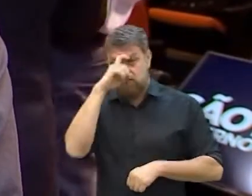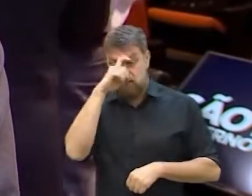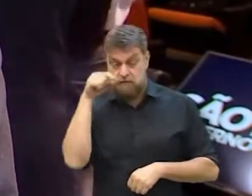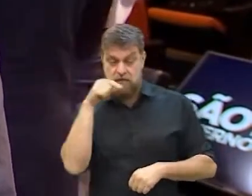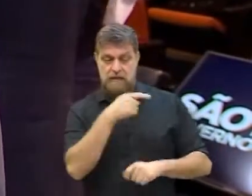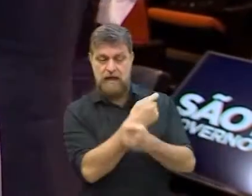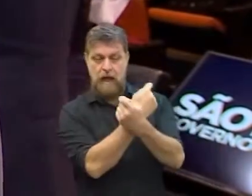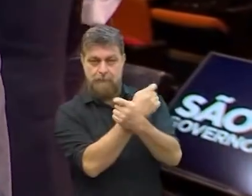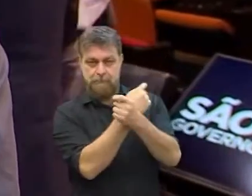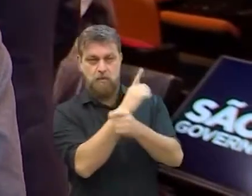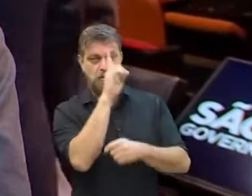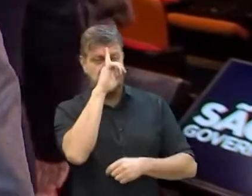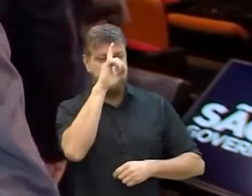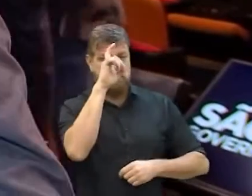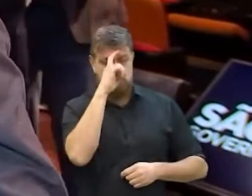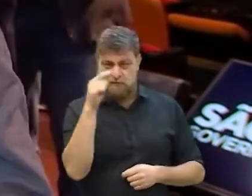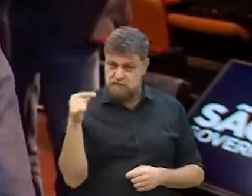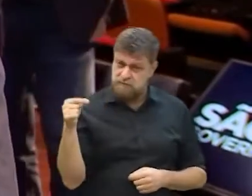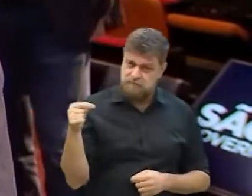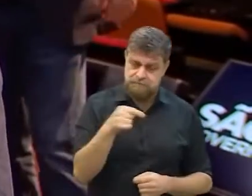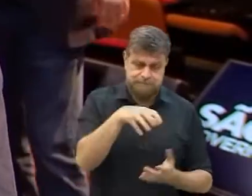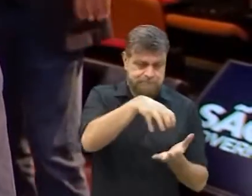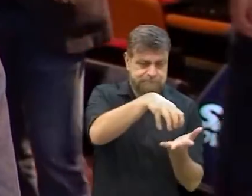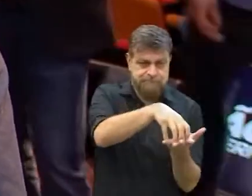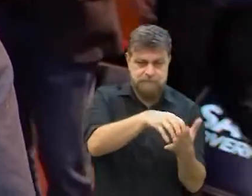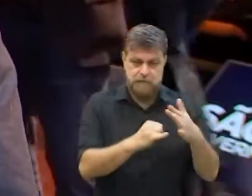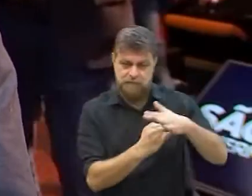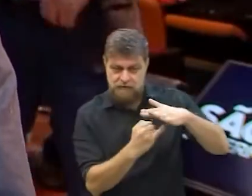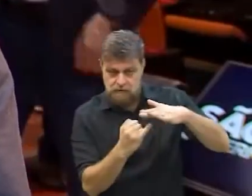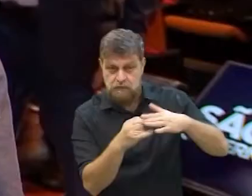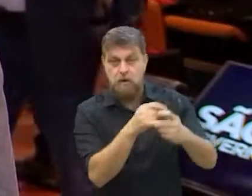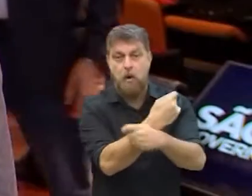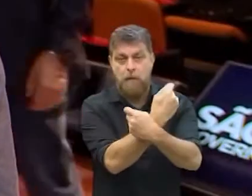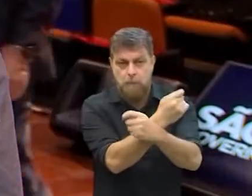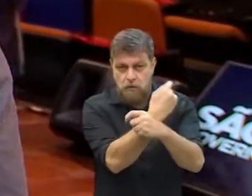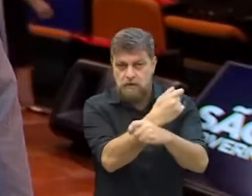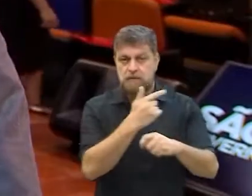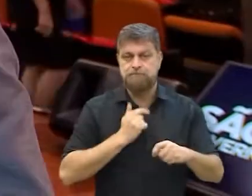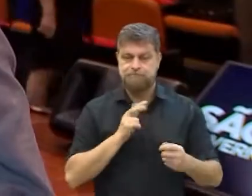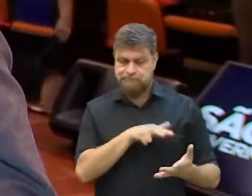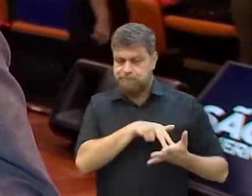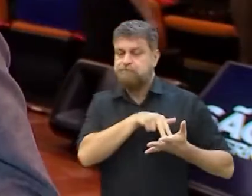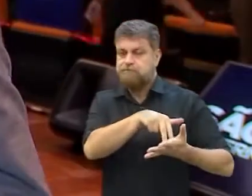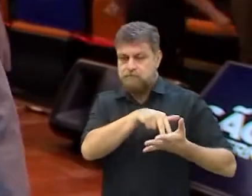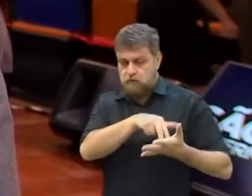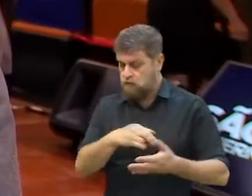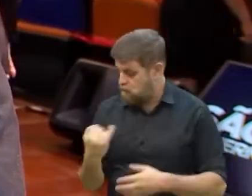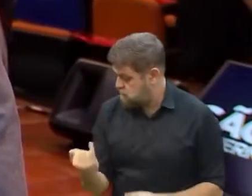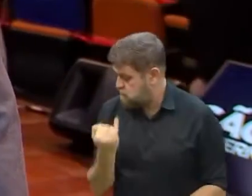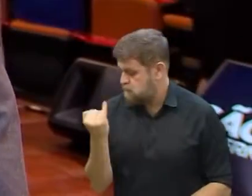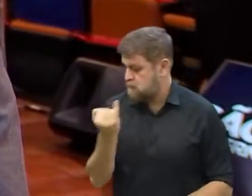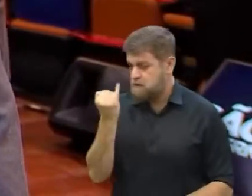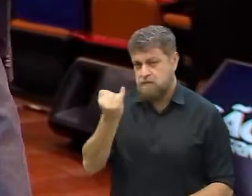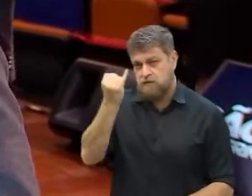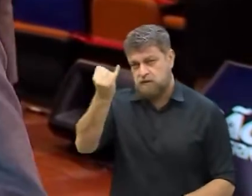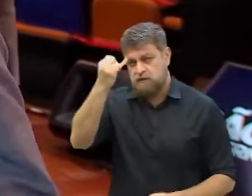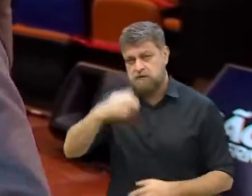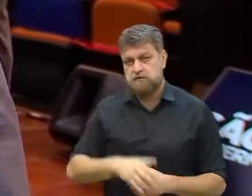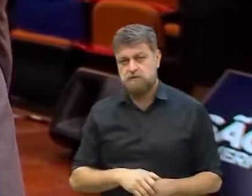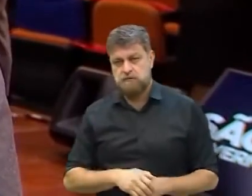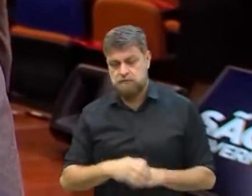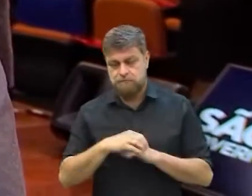a PUC, ela teve o Hospital Celso Pierro, né? A instituição PUC Campinas, ela teve um protagonismo